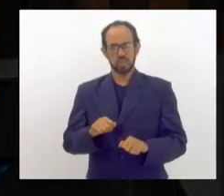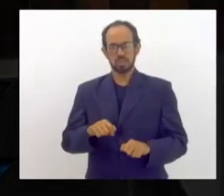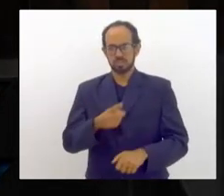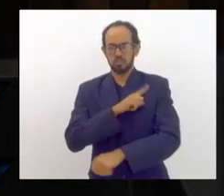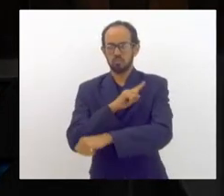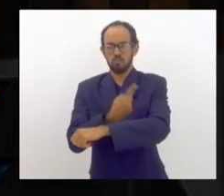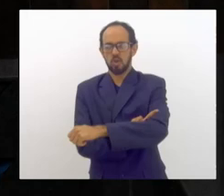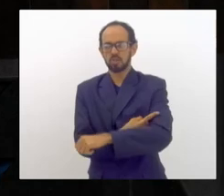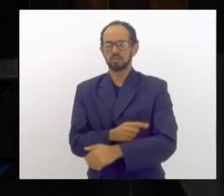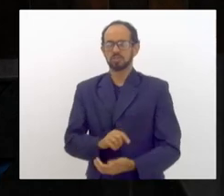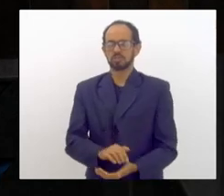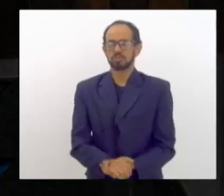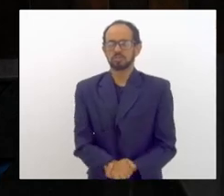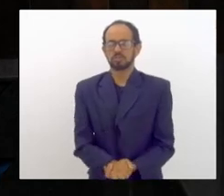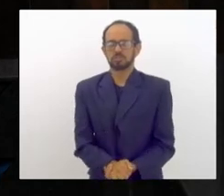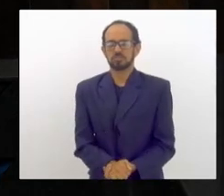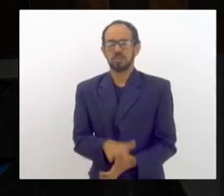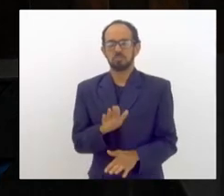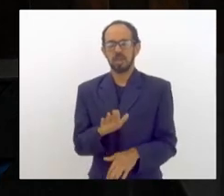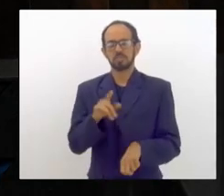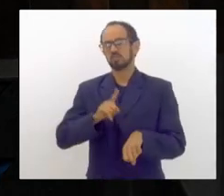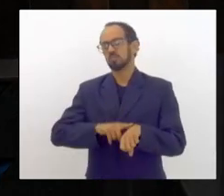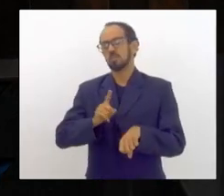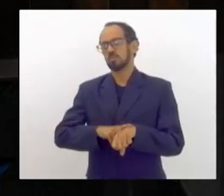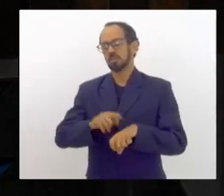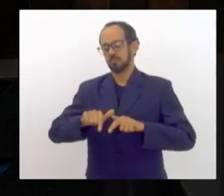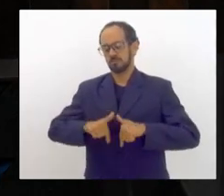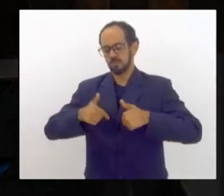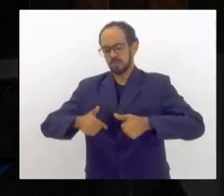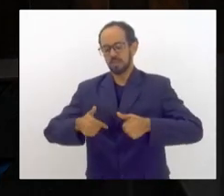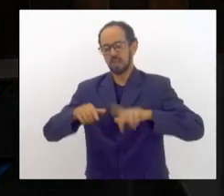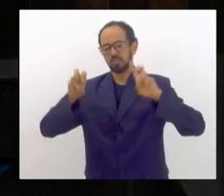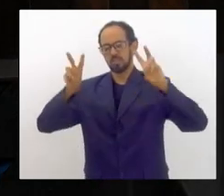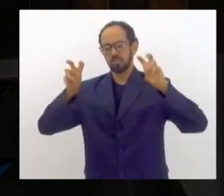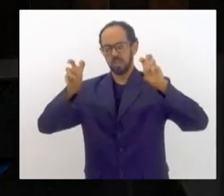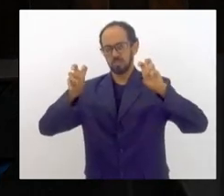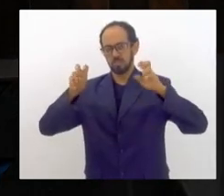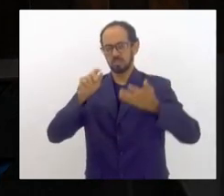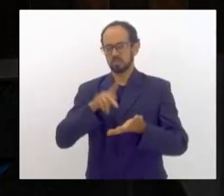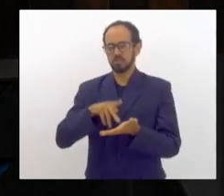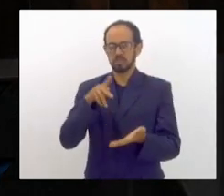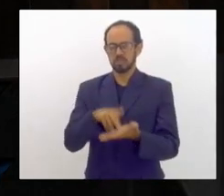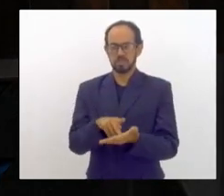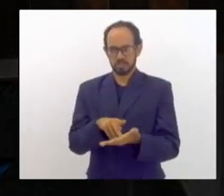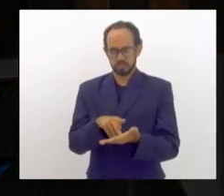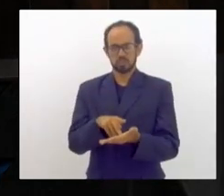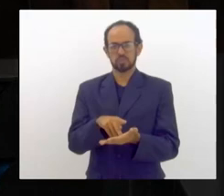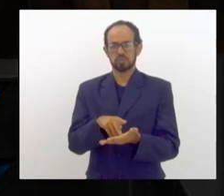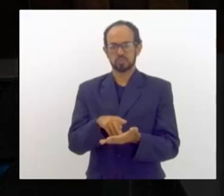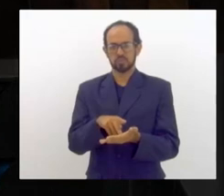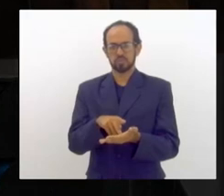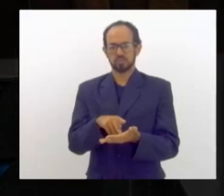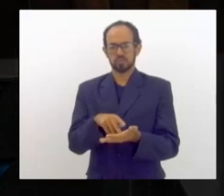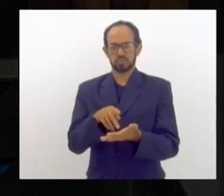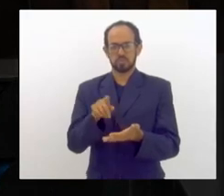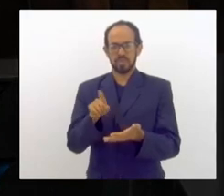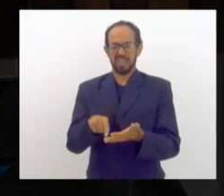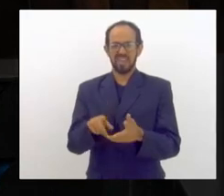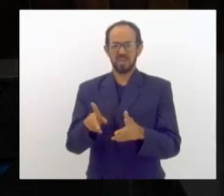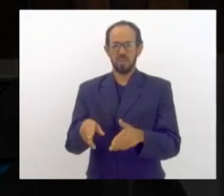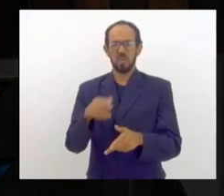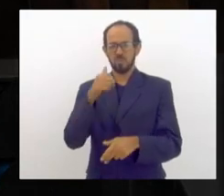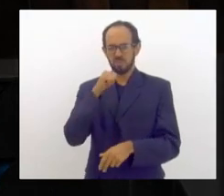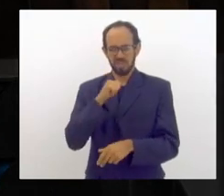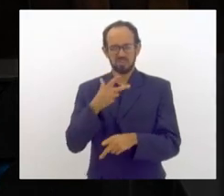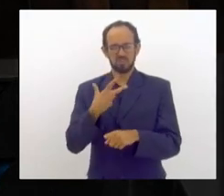valentes. Mas na hora de enfrentar temas de verdade, são tchutchucas, fogem